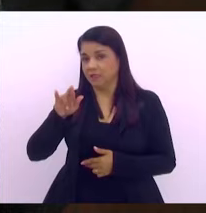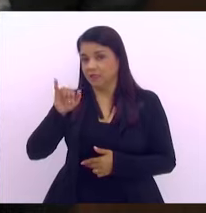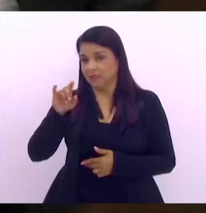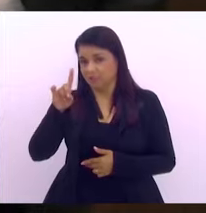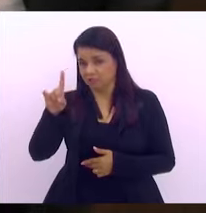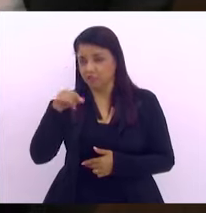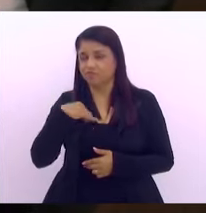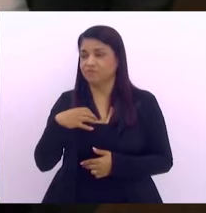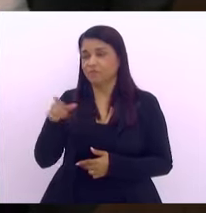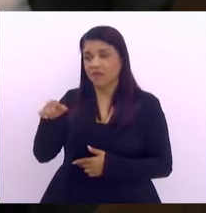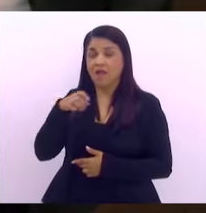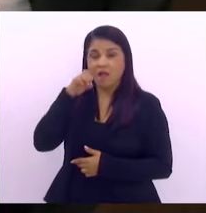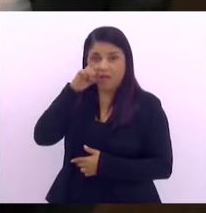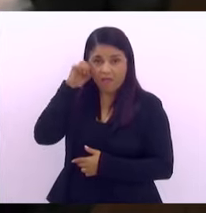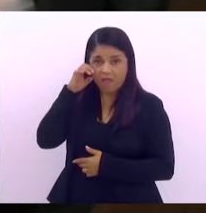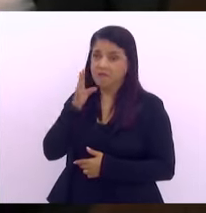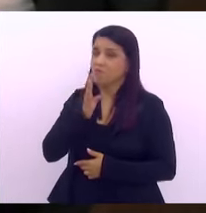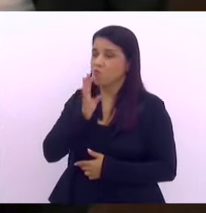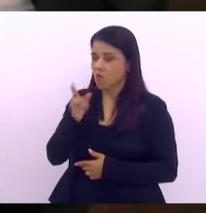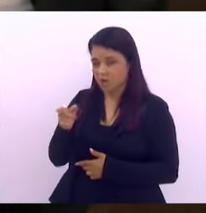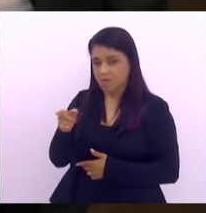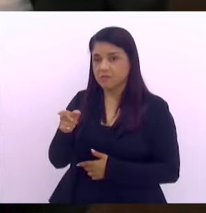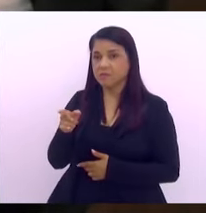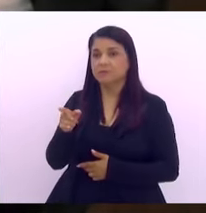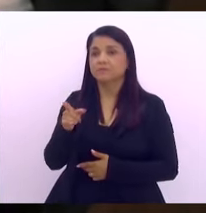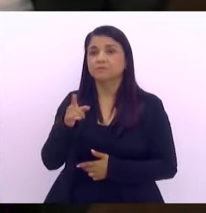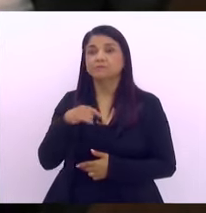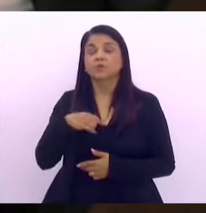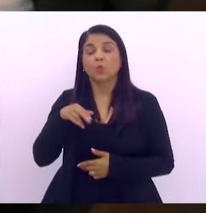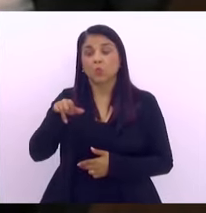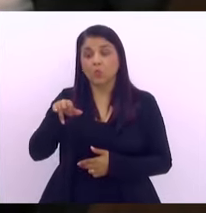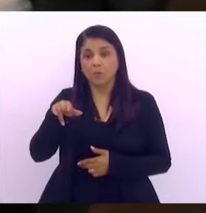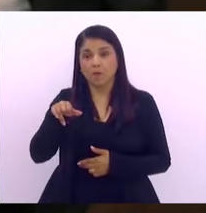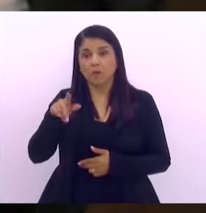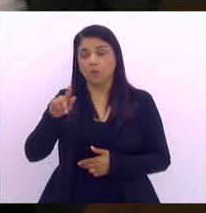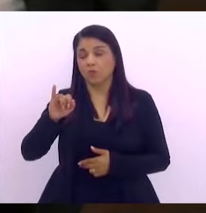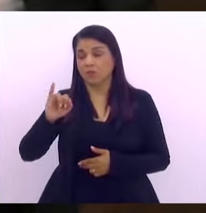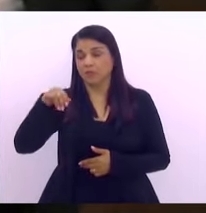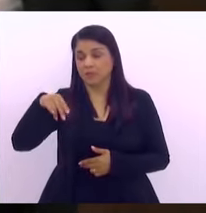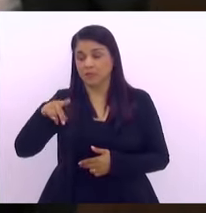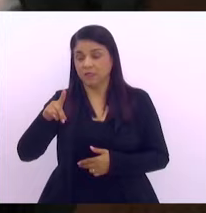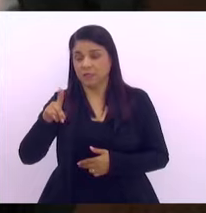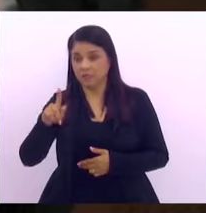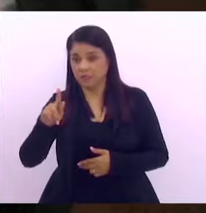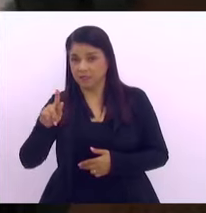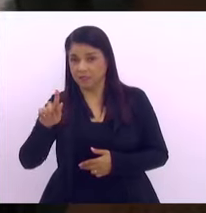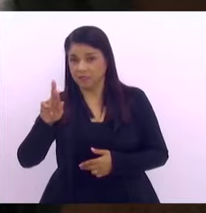Érica conhece, há muitos anos do PT, o irmão da Ingrid chama Pedro do Livro.